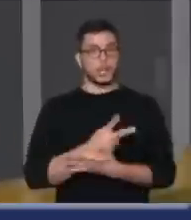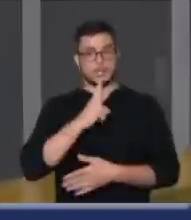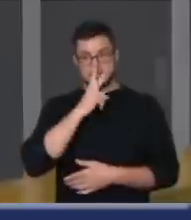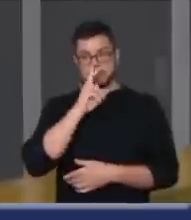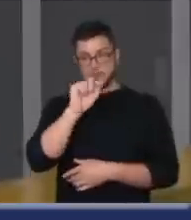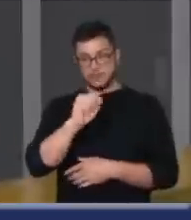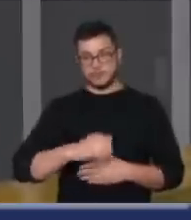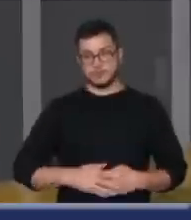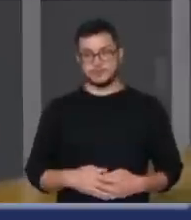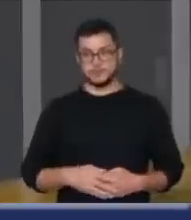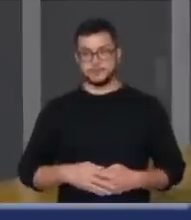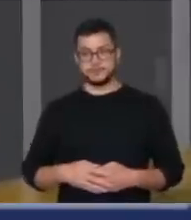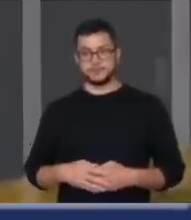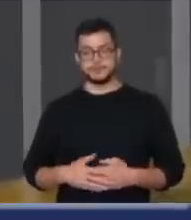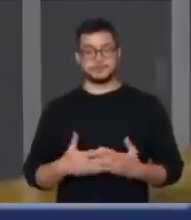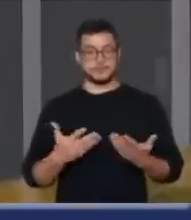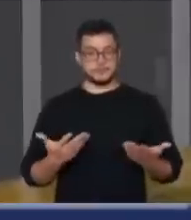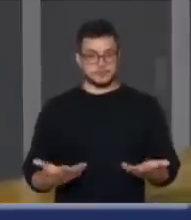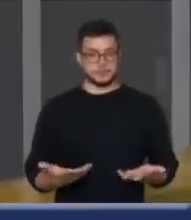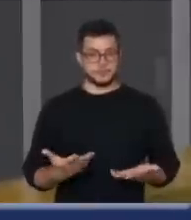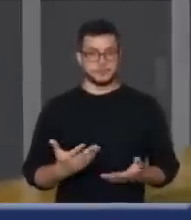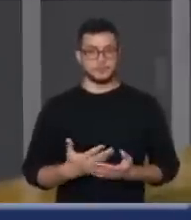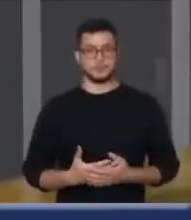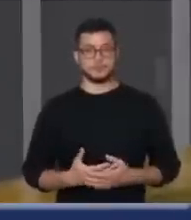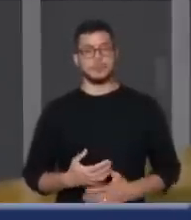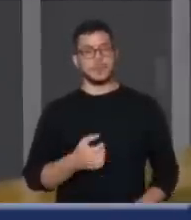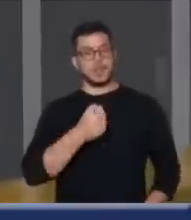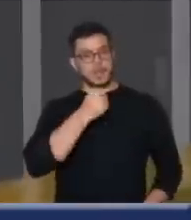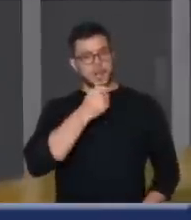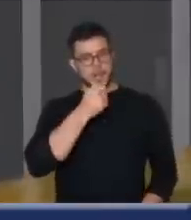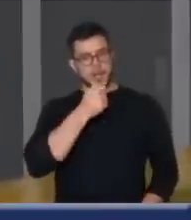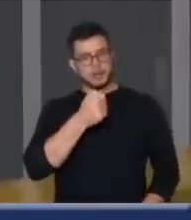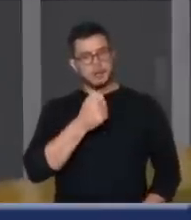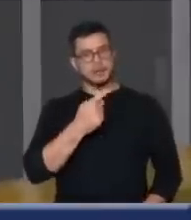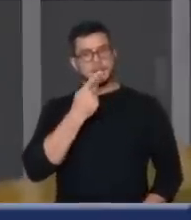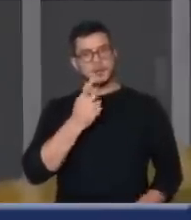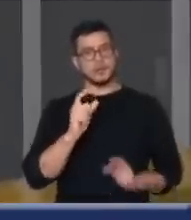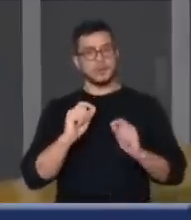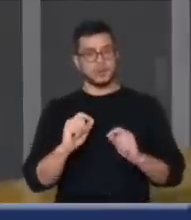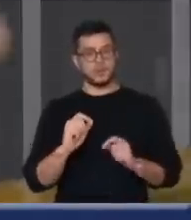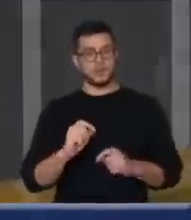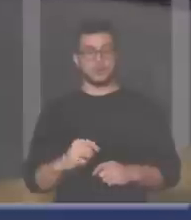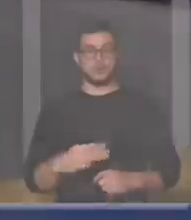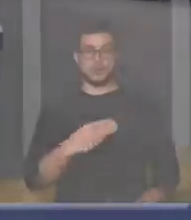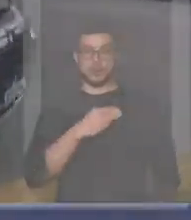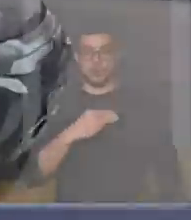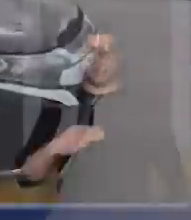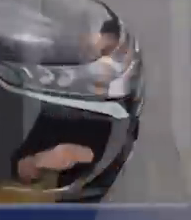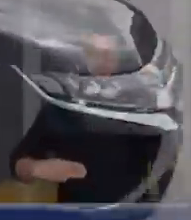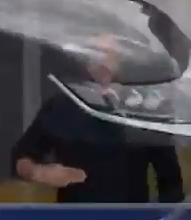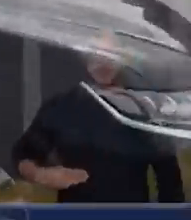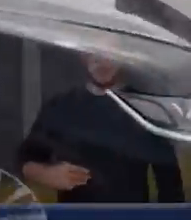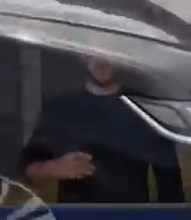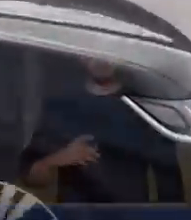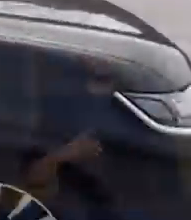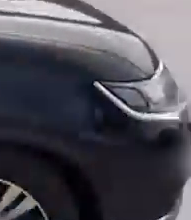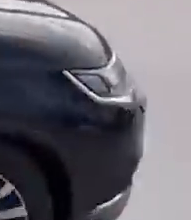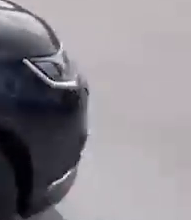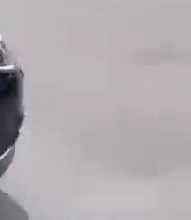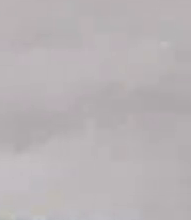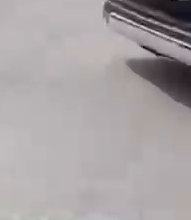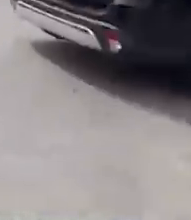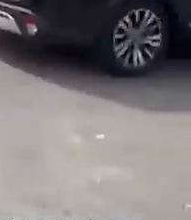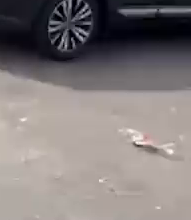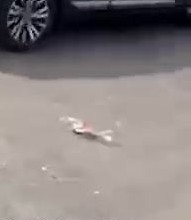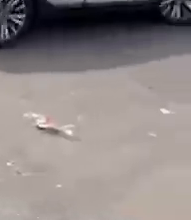uma reportagem aqui que fala: ministro Flávio Dino se reúne com lideranças e organizações do Complexo da Maré.